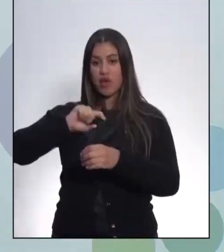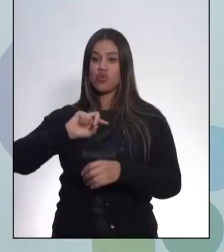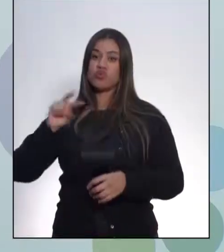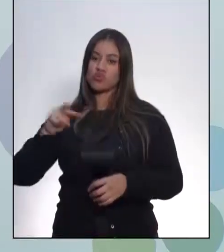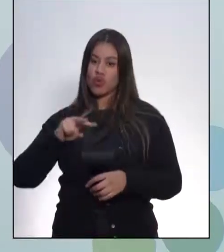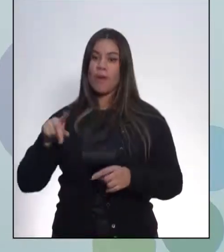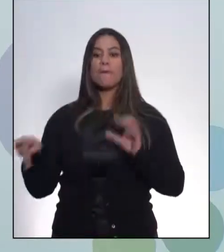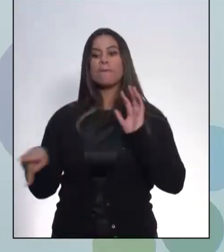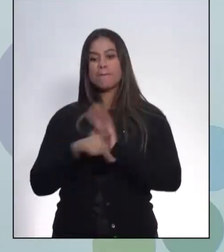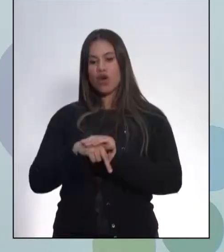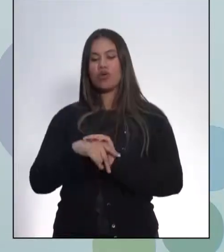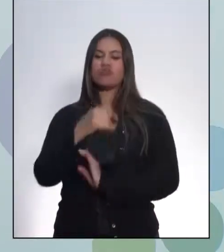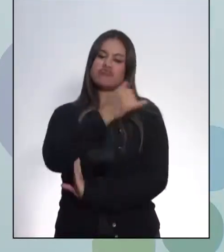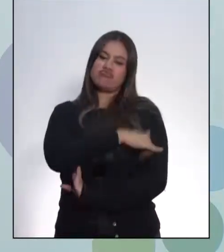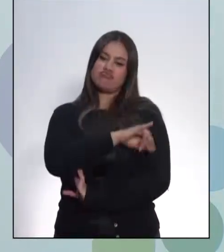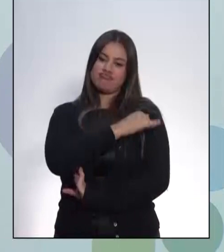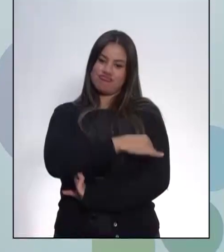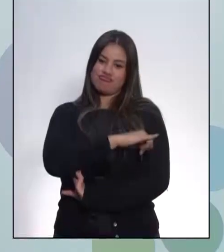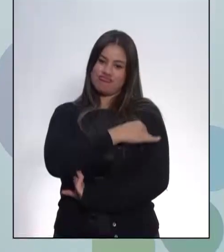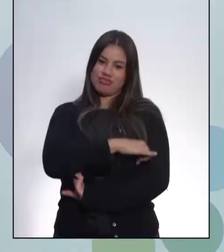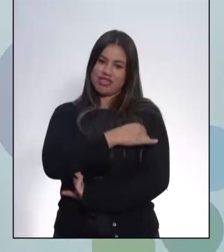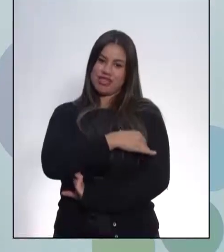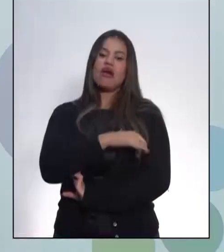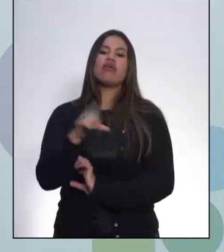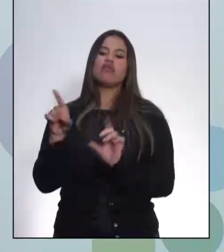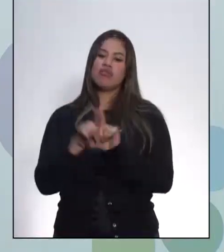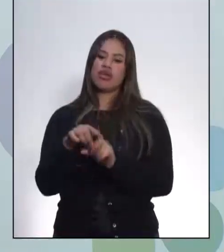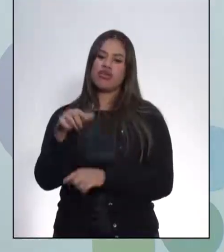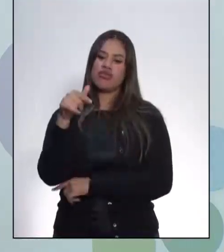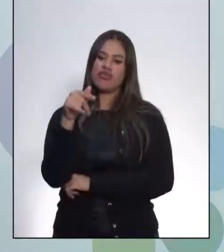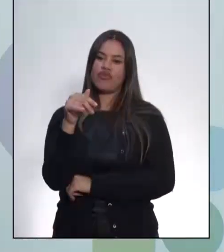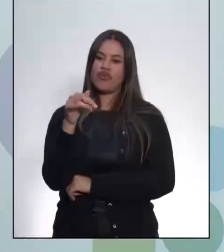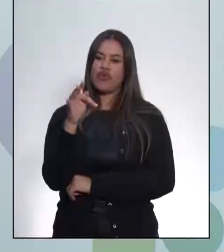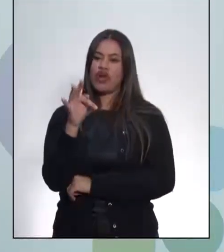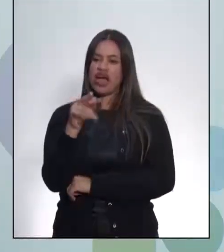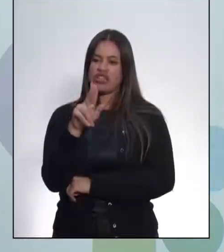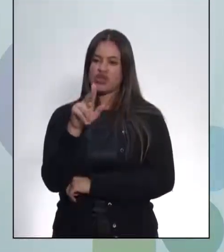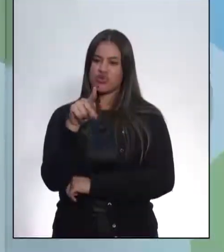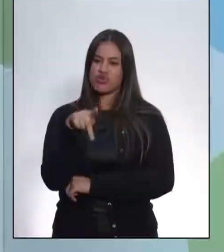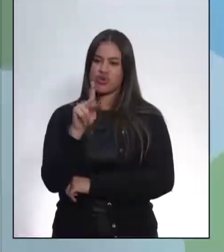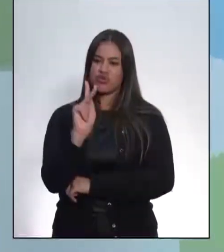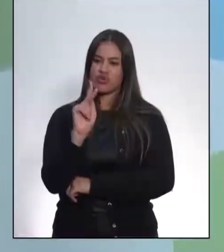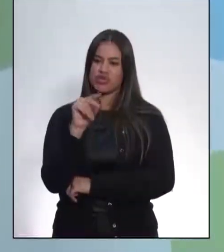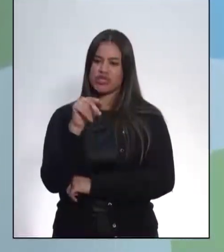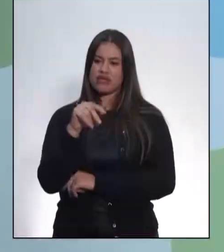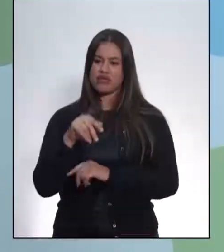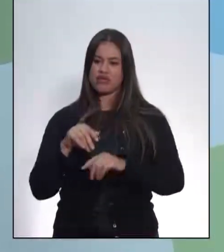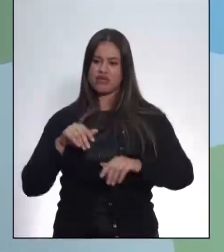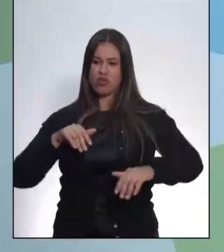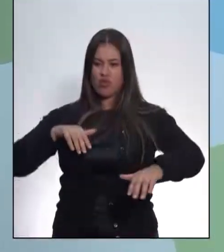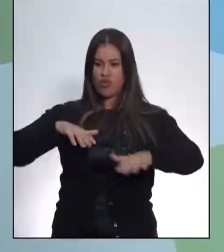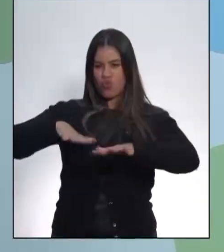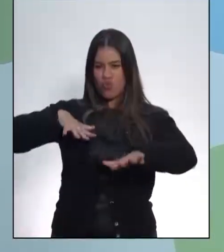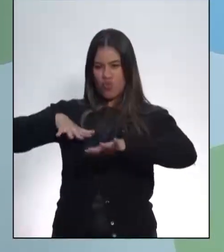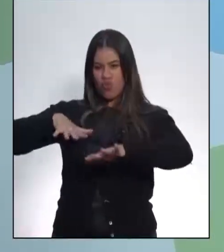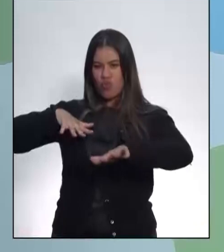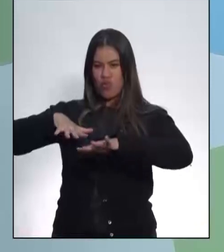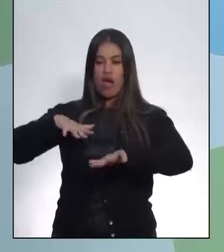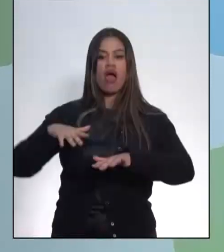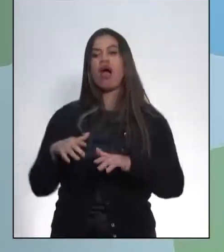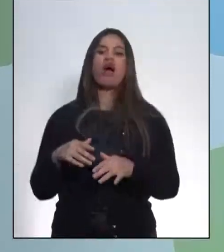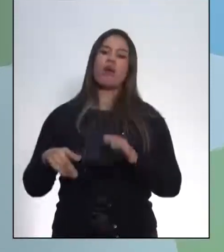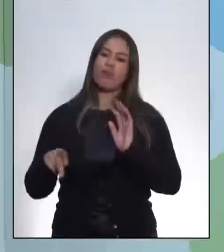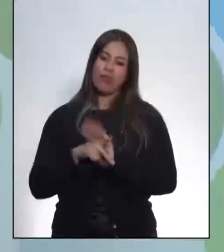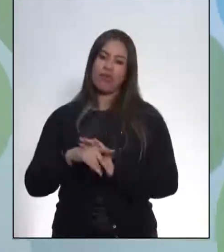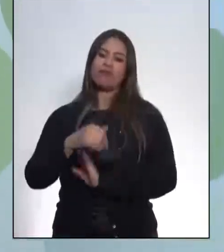chá é patrimônio imaterial do carioca. E o funk, bebê? Pois é, senhores. O funk hoje é patrimônio imaterial do povo carioca.